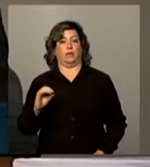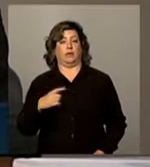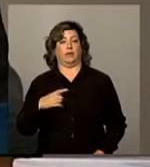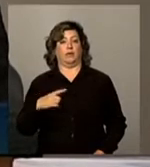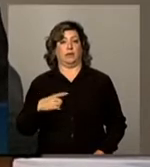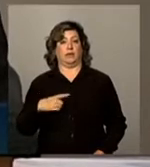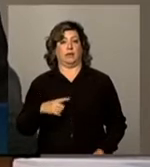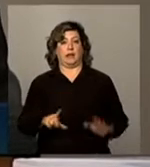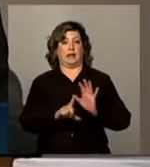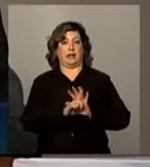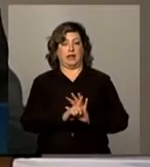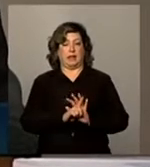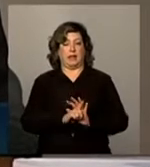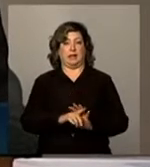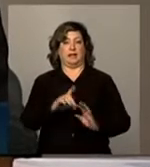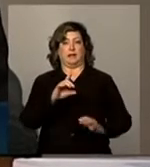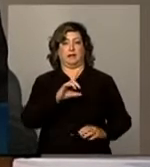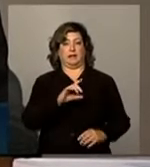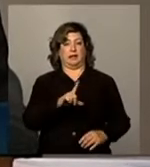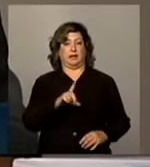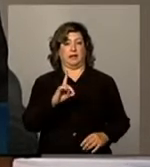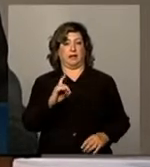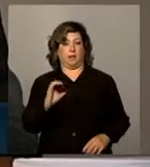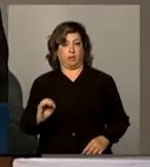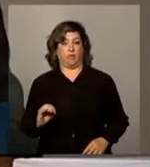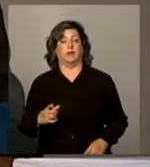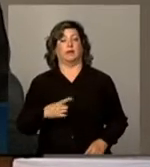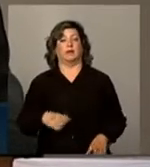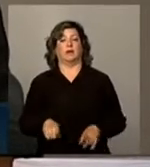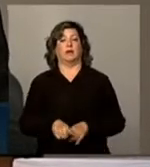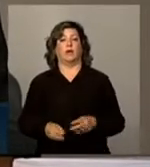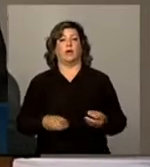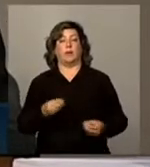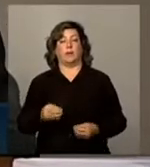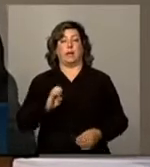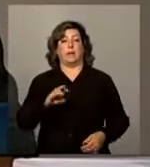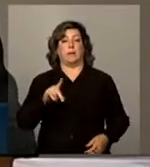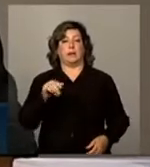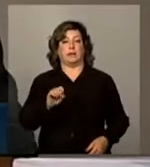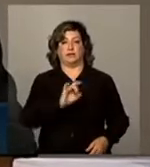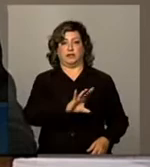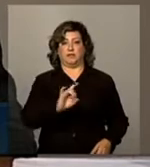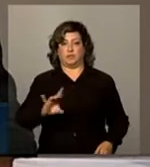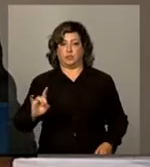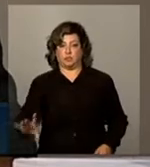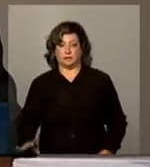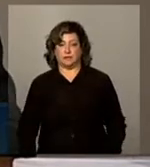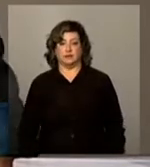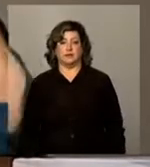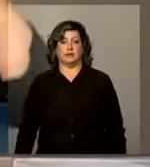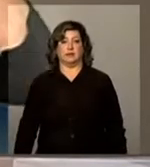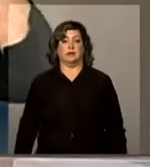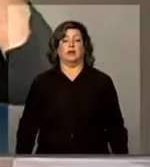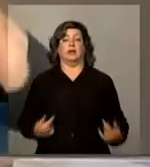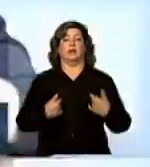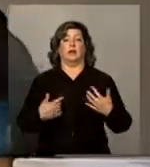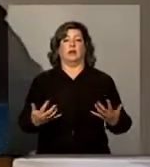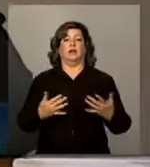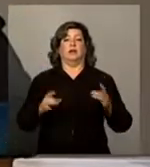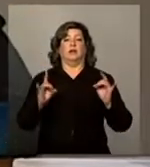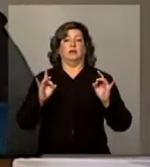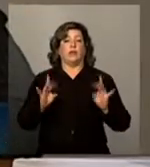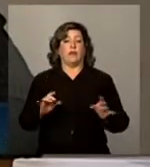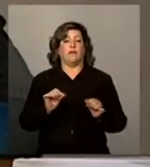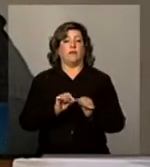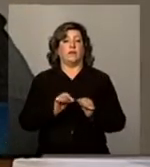Orçamentária que estabeleceu o orçamento impositivo para as emendas individuais. Queria só fazer